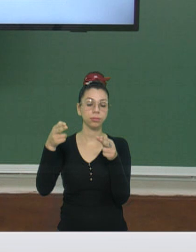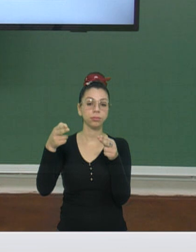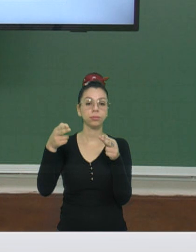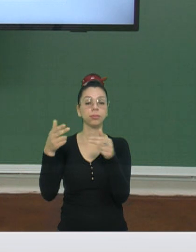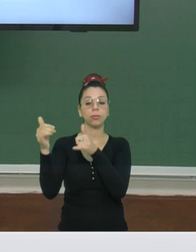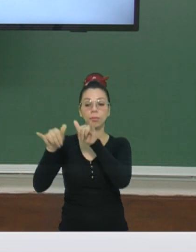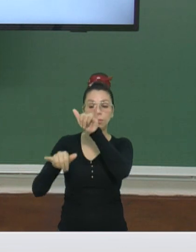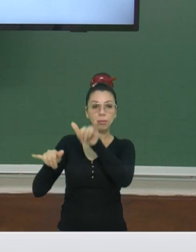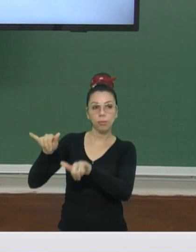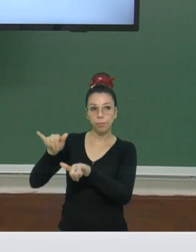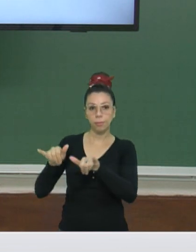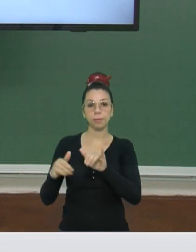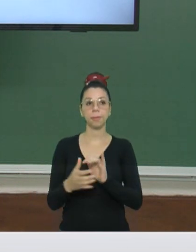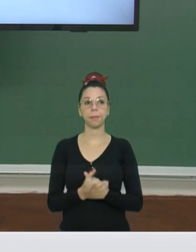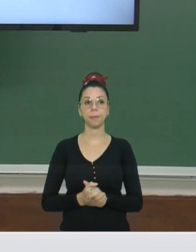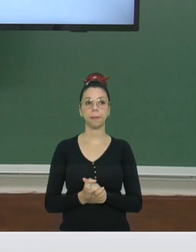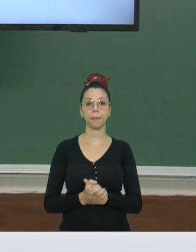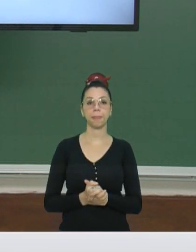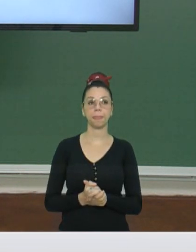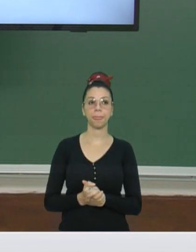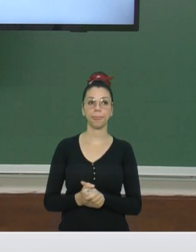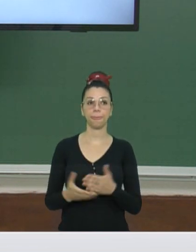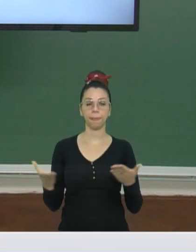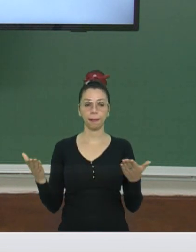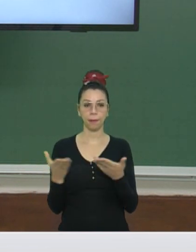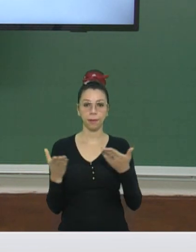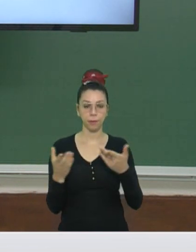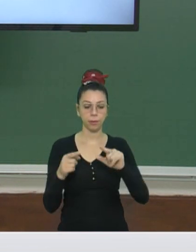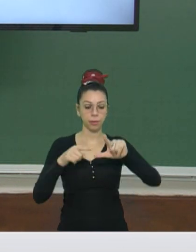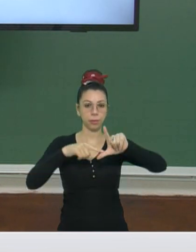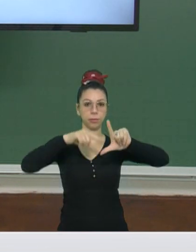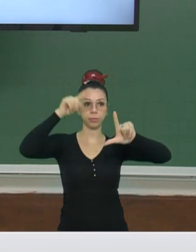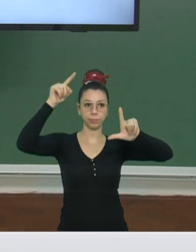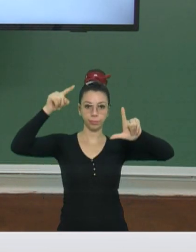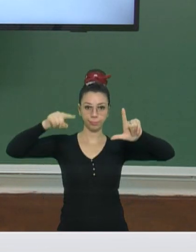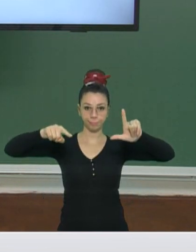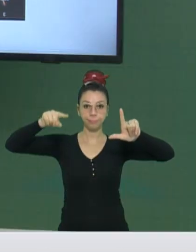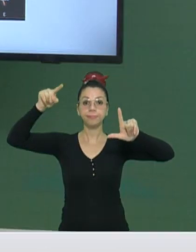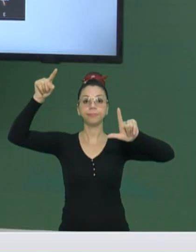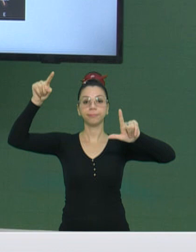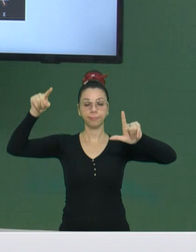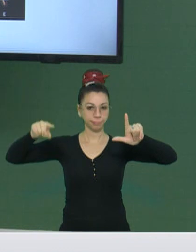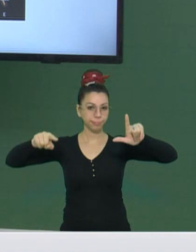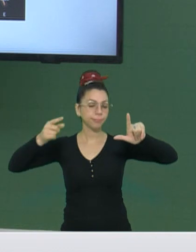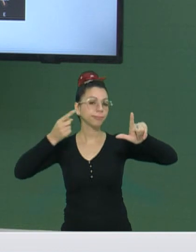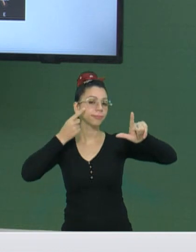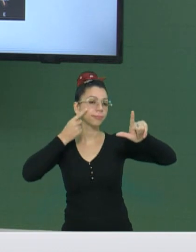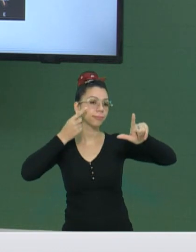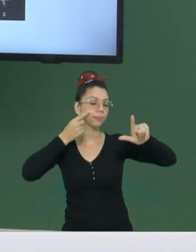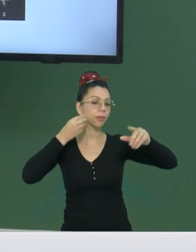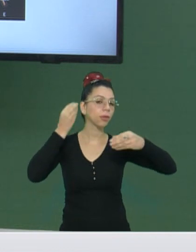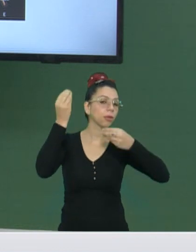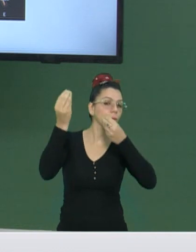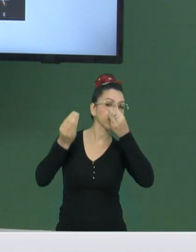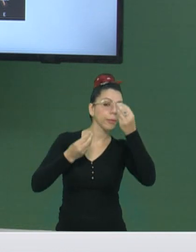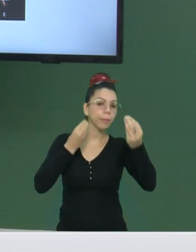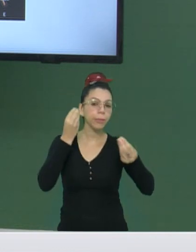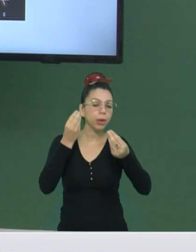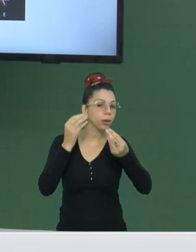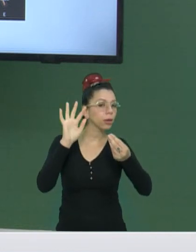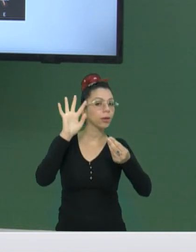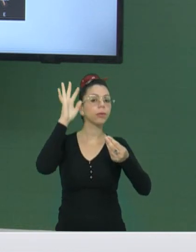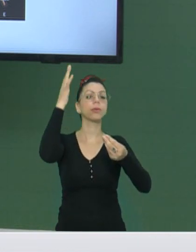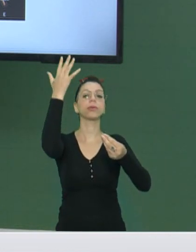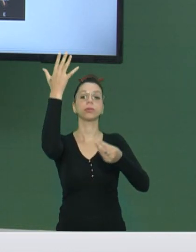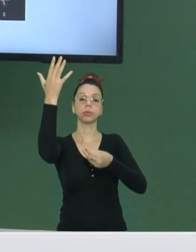avaliações daquelas categorias, tá? Agora aqui nós temos um gráfico de barras e você vai olhar como aconteceu